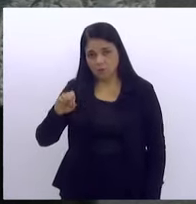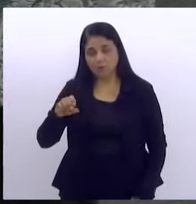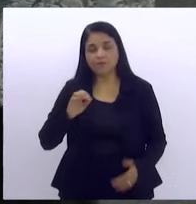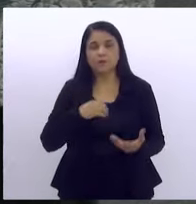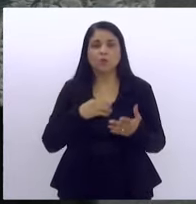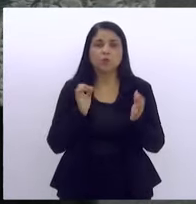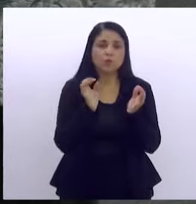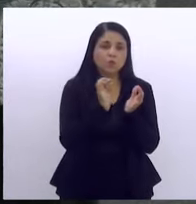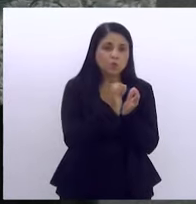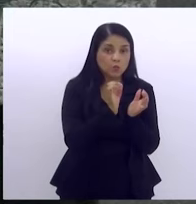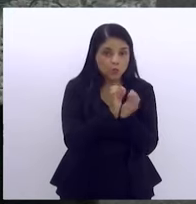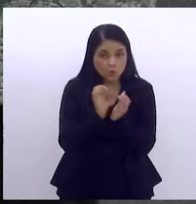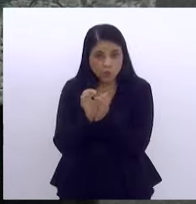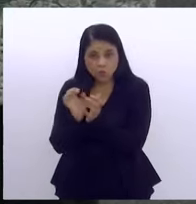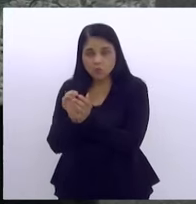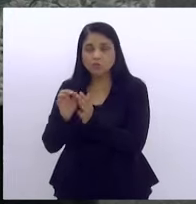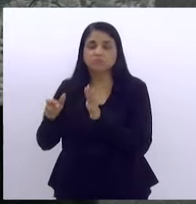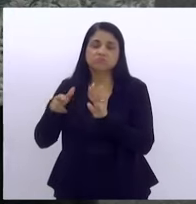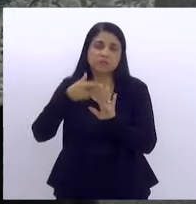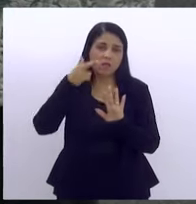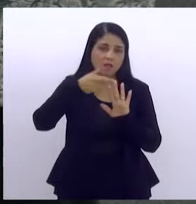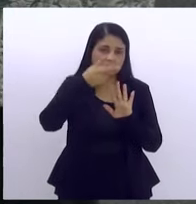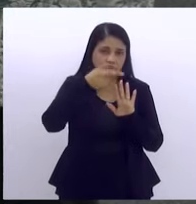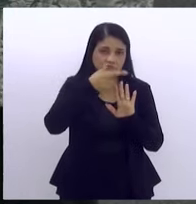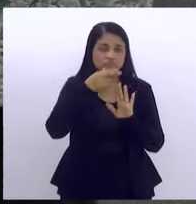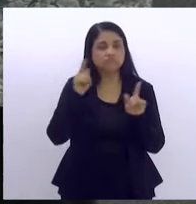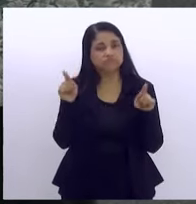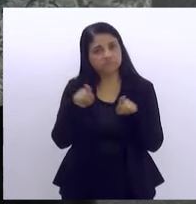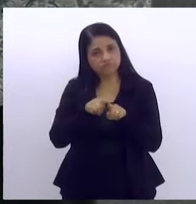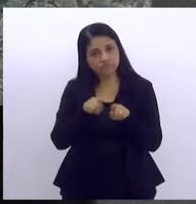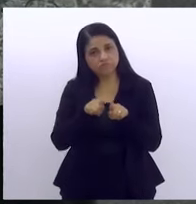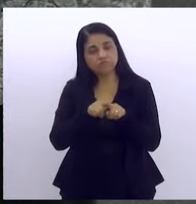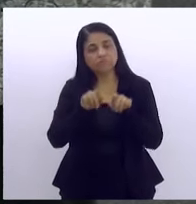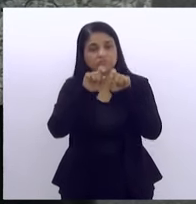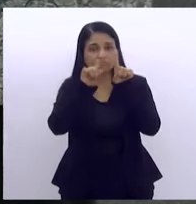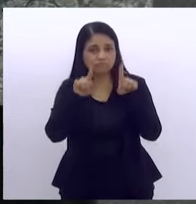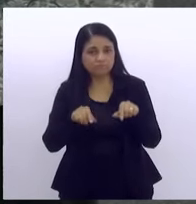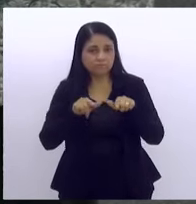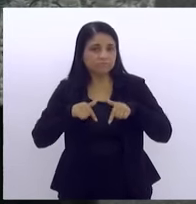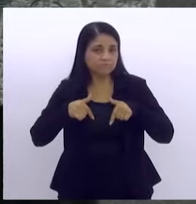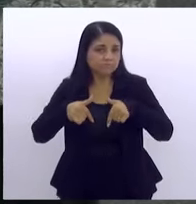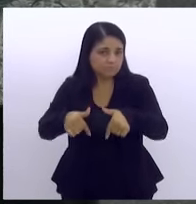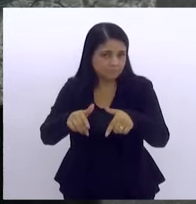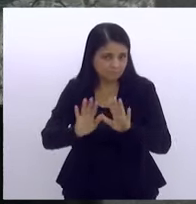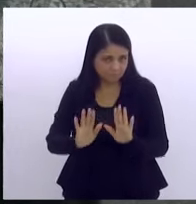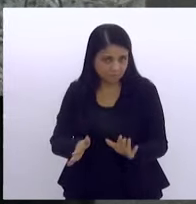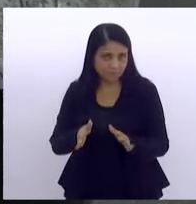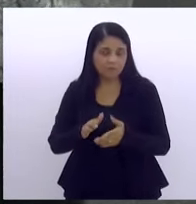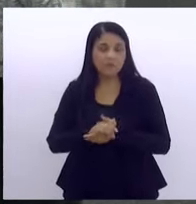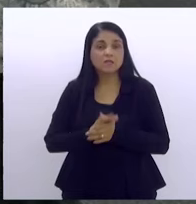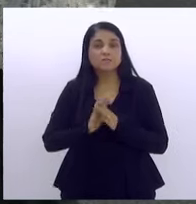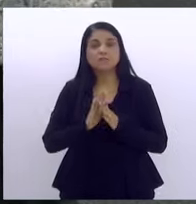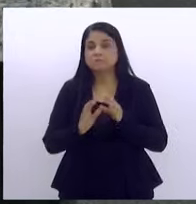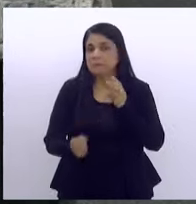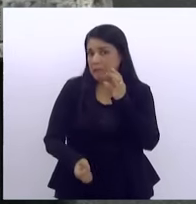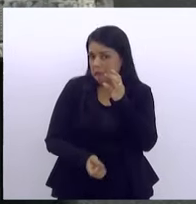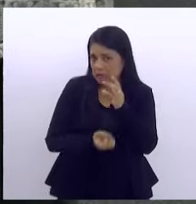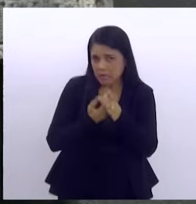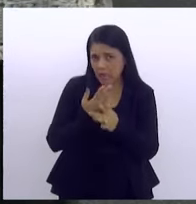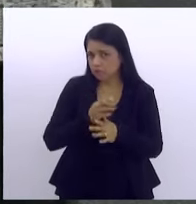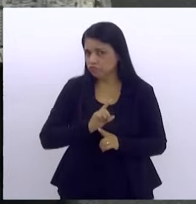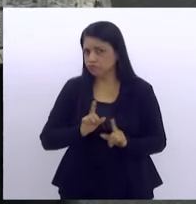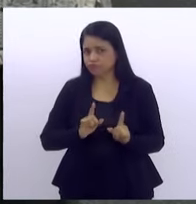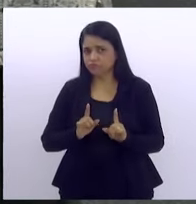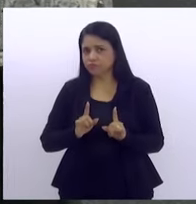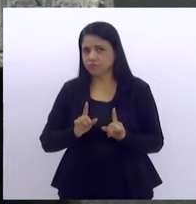grupos teriam resolução que respalda os seus funcionamentos e que eles não foram criados